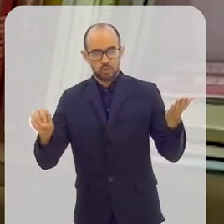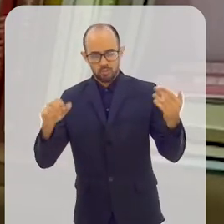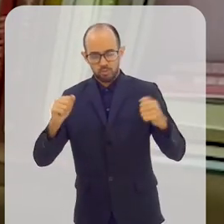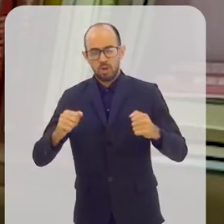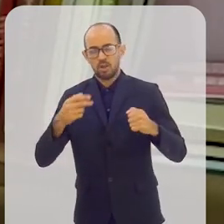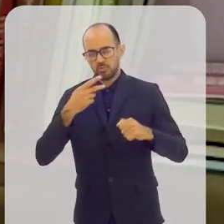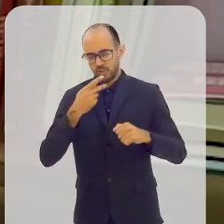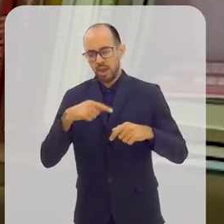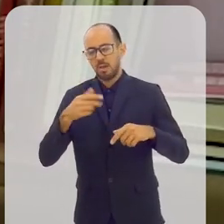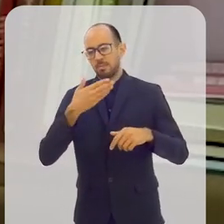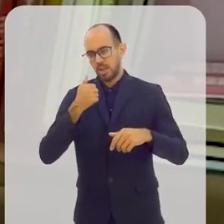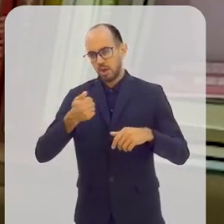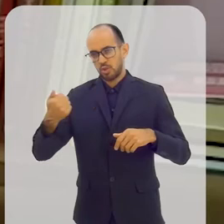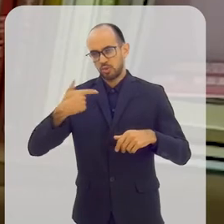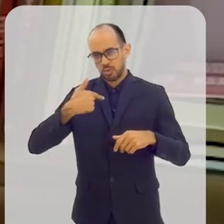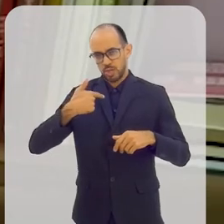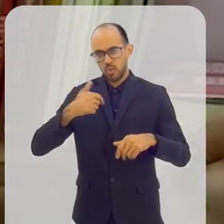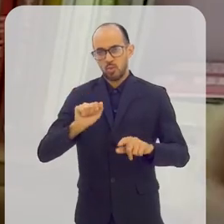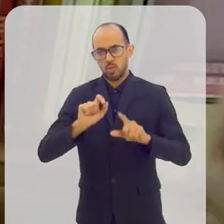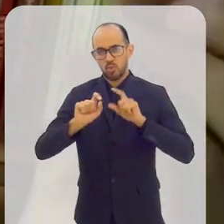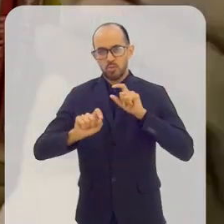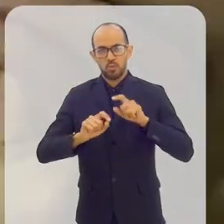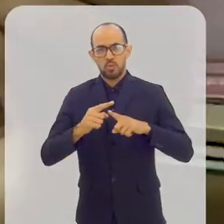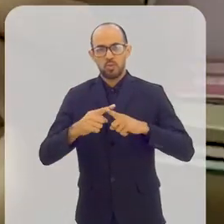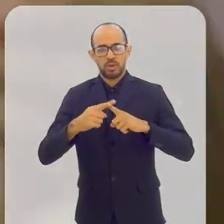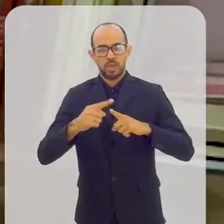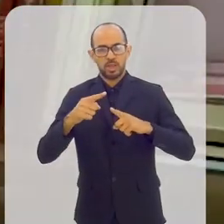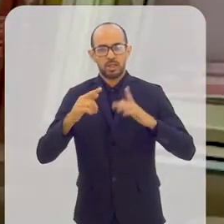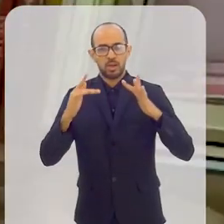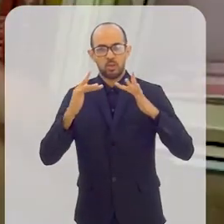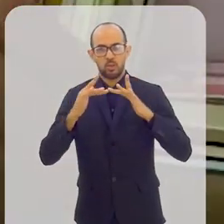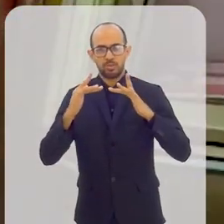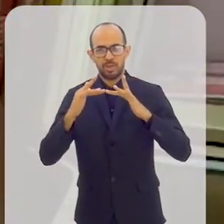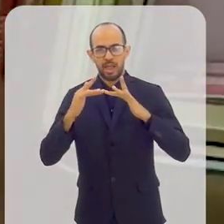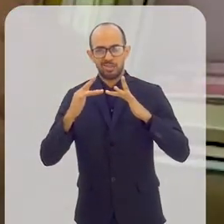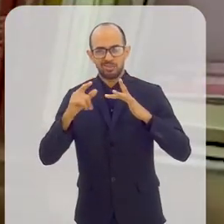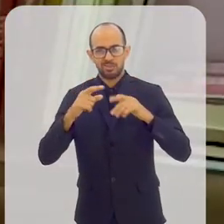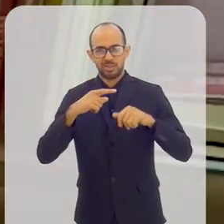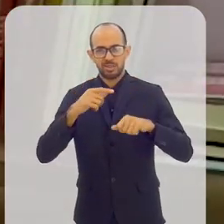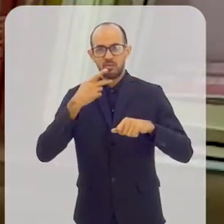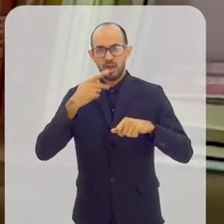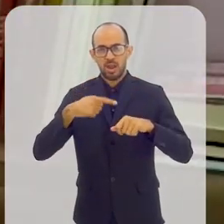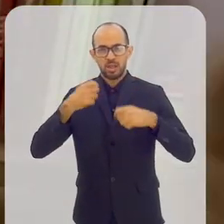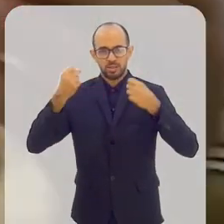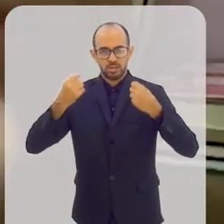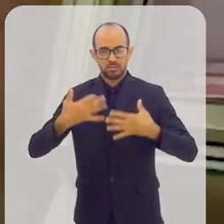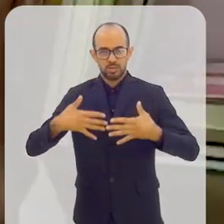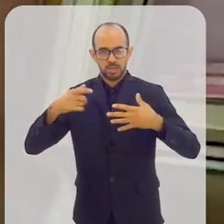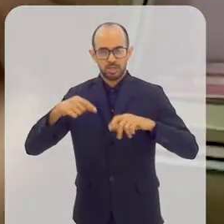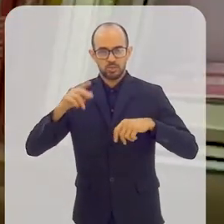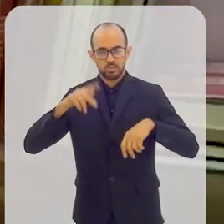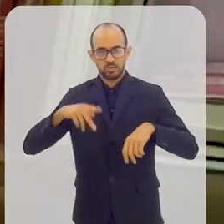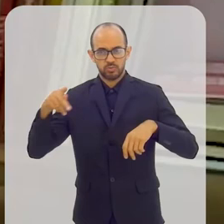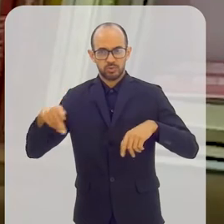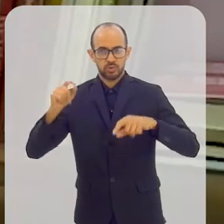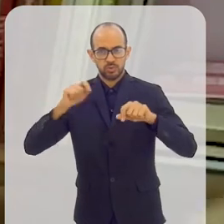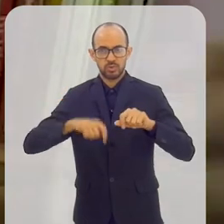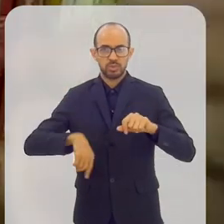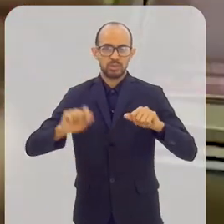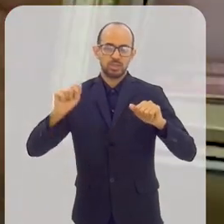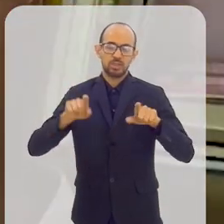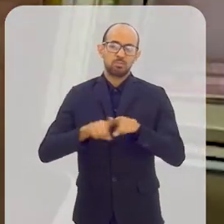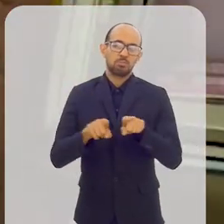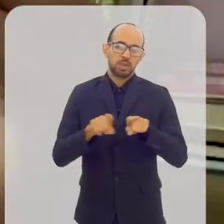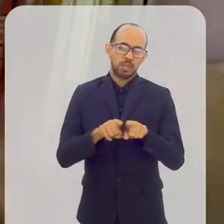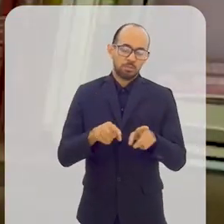poder falar, eu acho, muito melhor que eu, que ele está lá na ponta, ele está falando com os professores, ele está falando com os